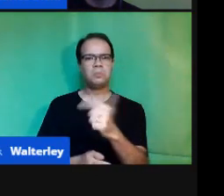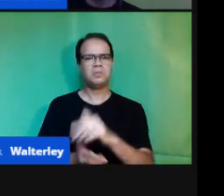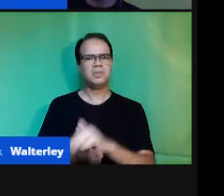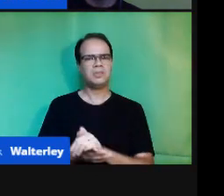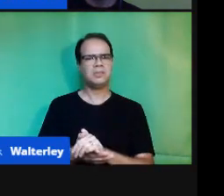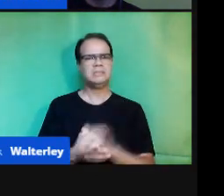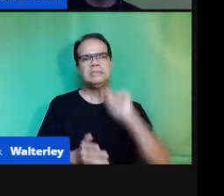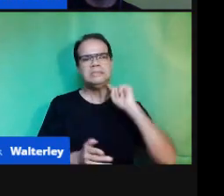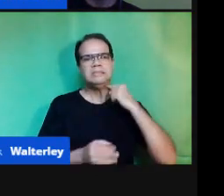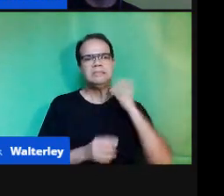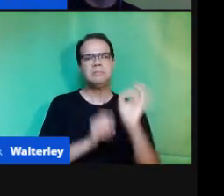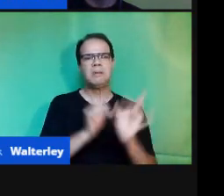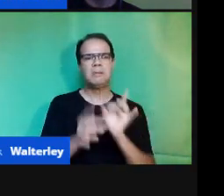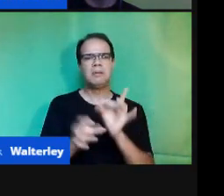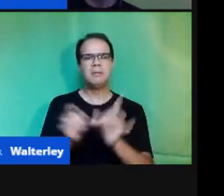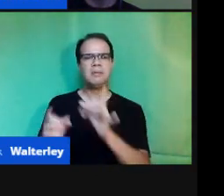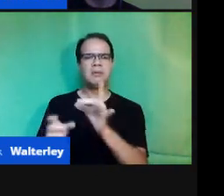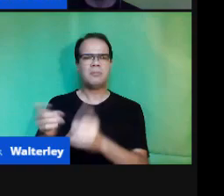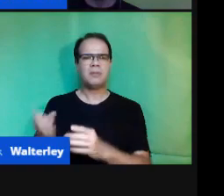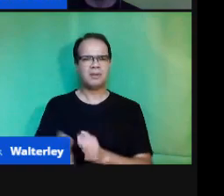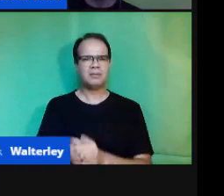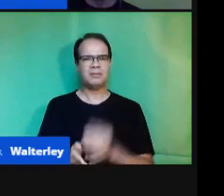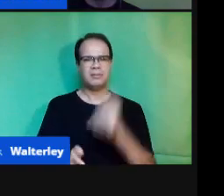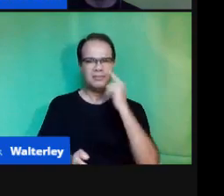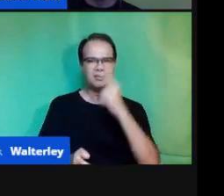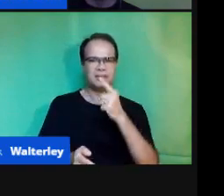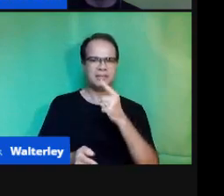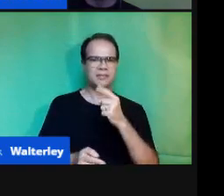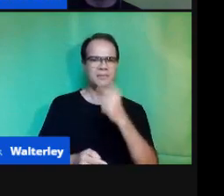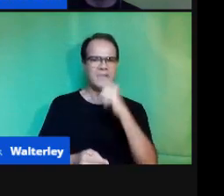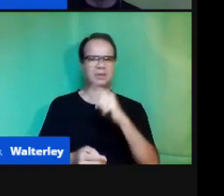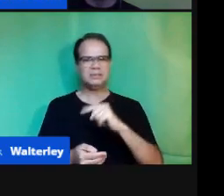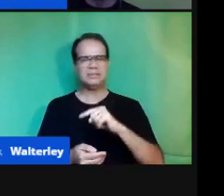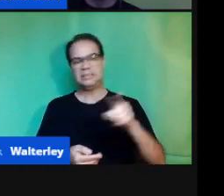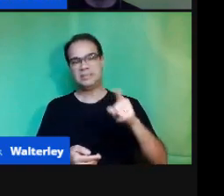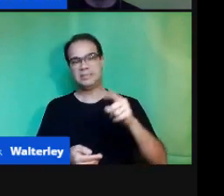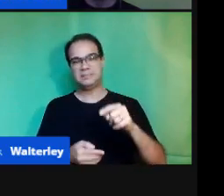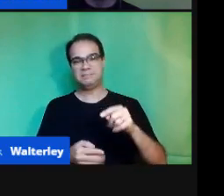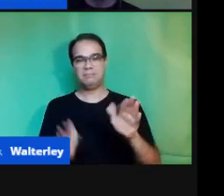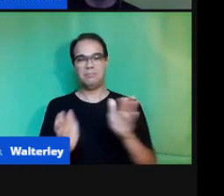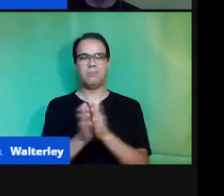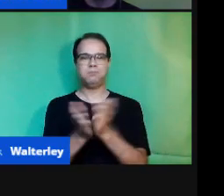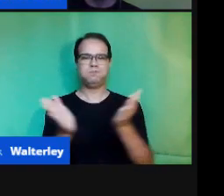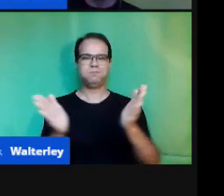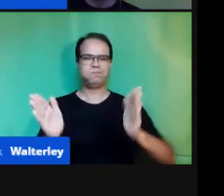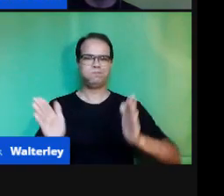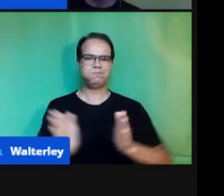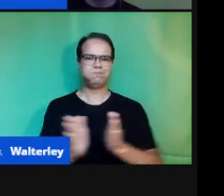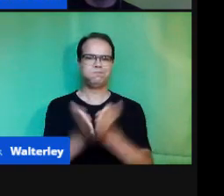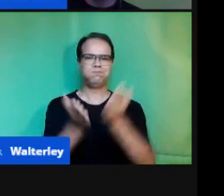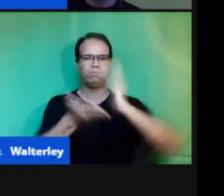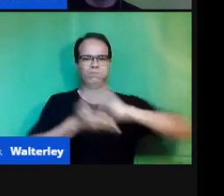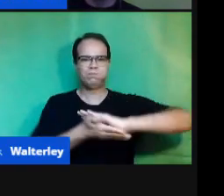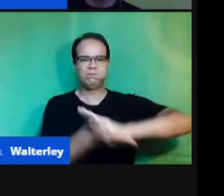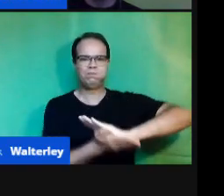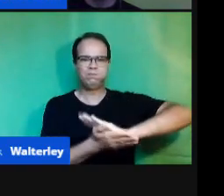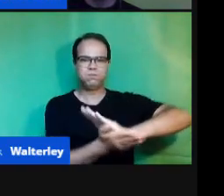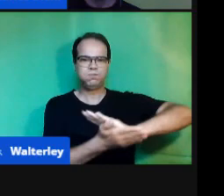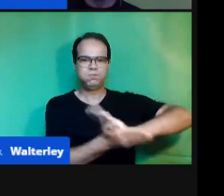Eu espero que o filme tenha ajudado alguém a pensar sobre a injustiça social. Este é o primeiro passo para acabar com a injustiça